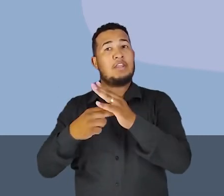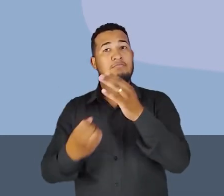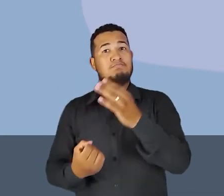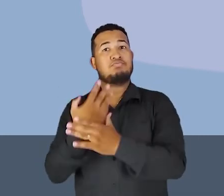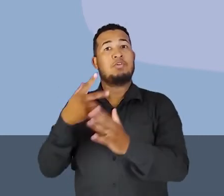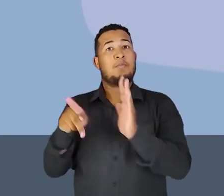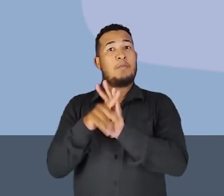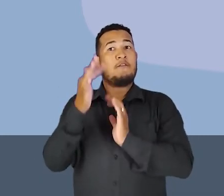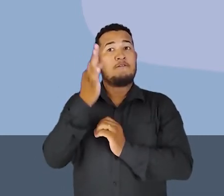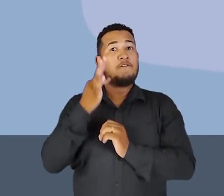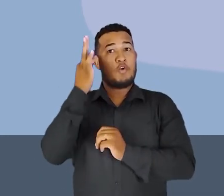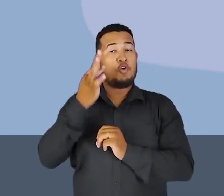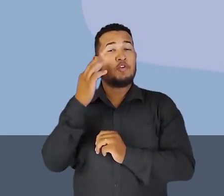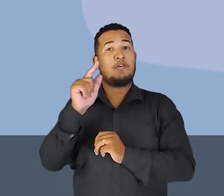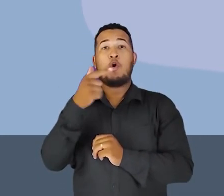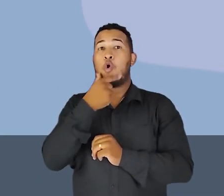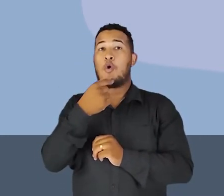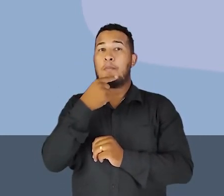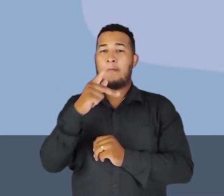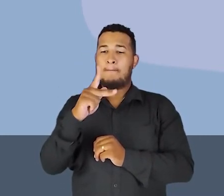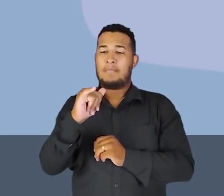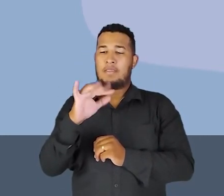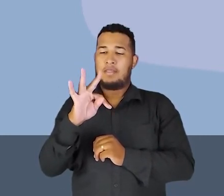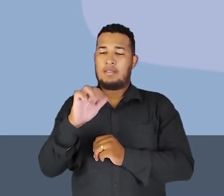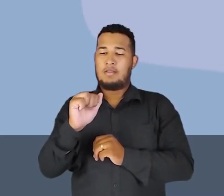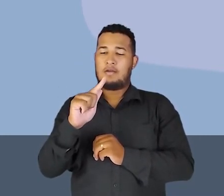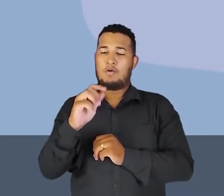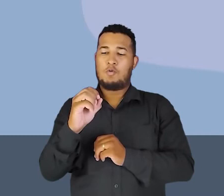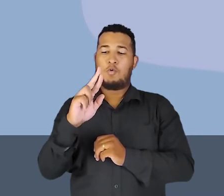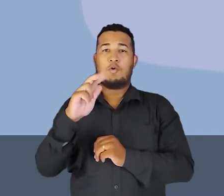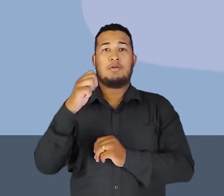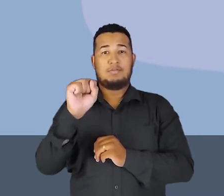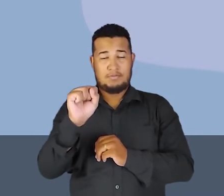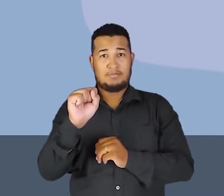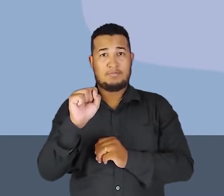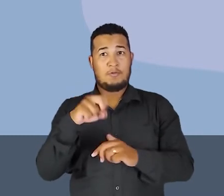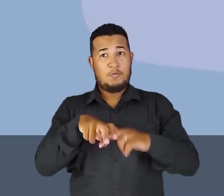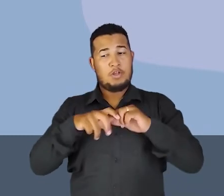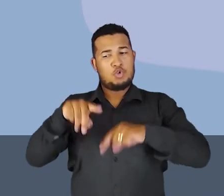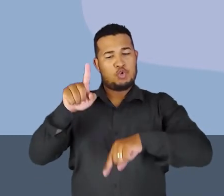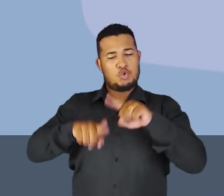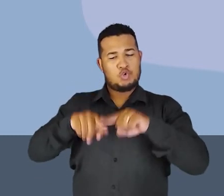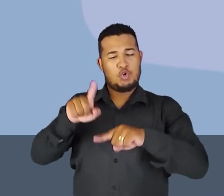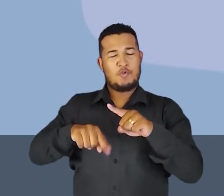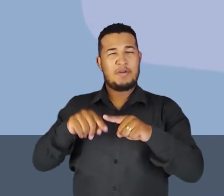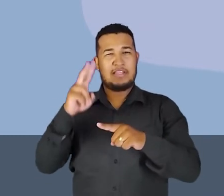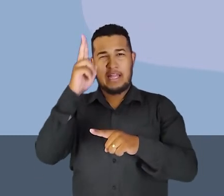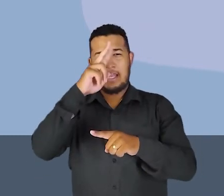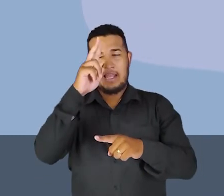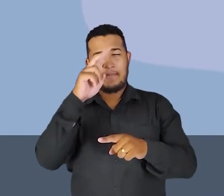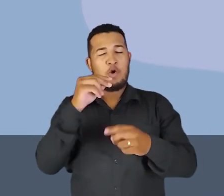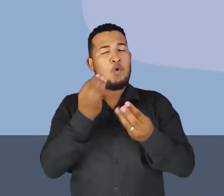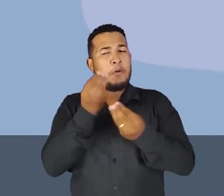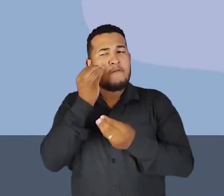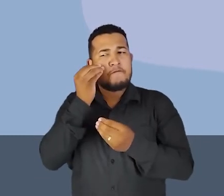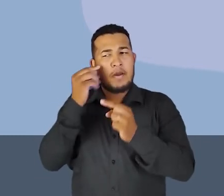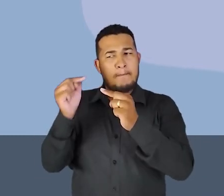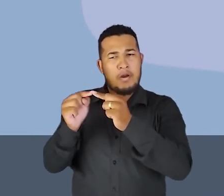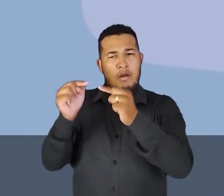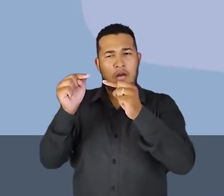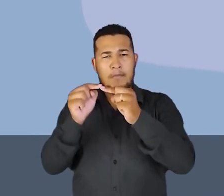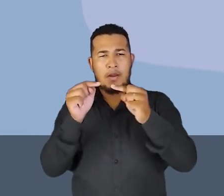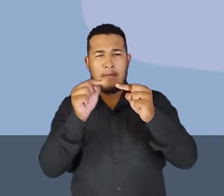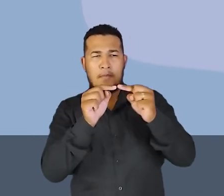pelo filósofo e matemático grego Pitágoras, né, a partir daquele instrumento do monocórdio que ele foi trabalhando,